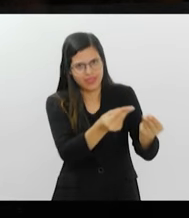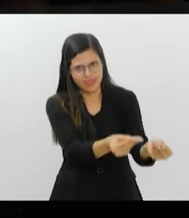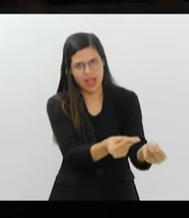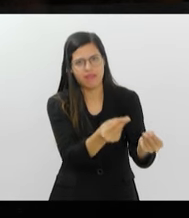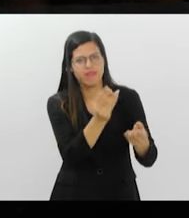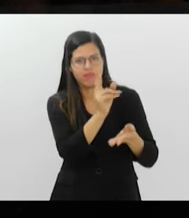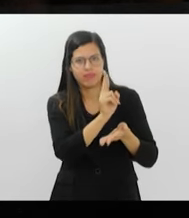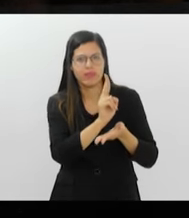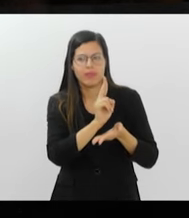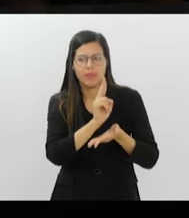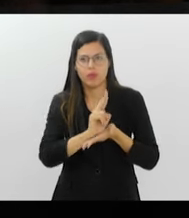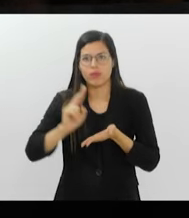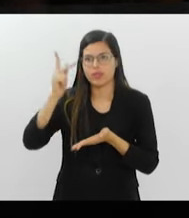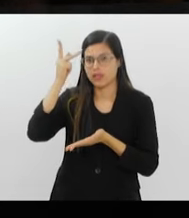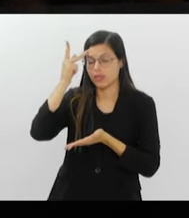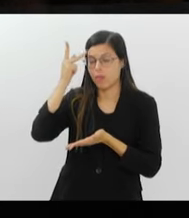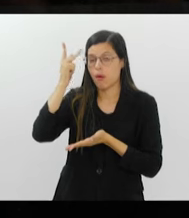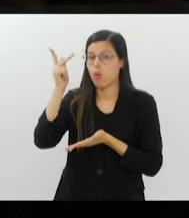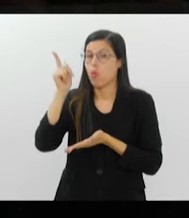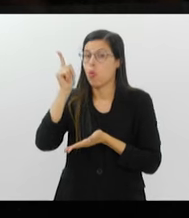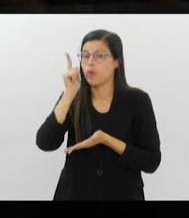pudesse entender